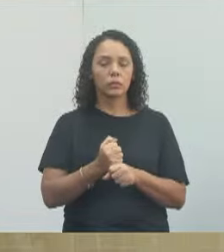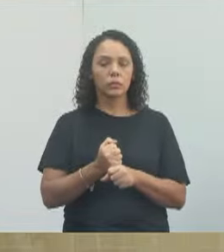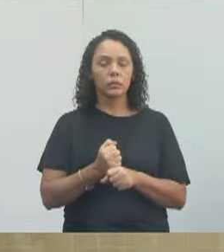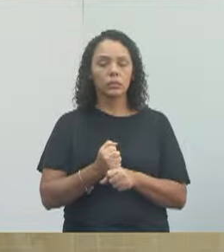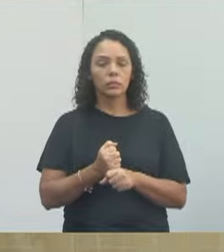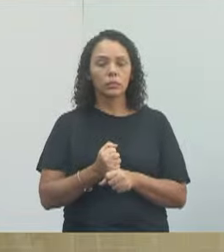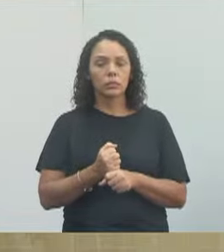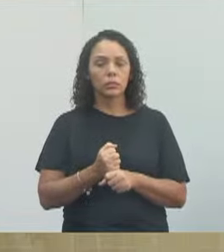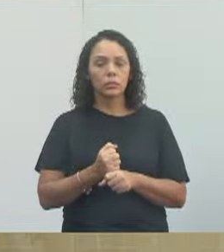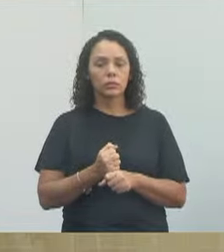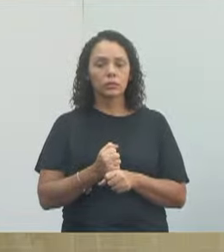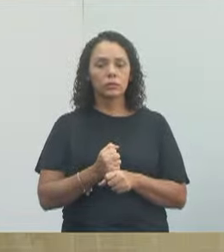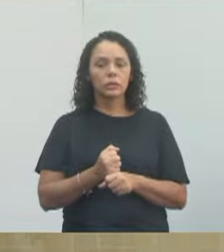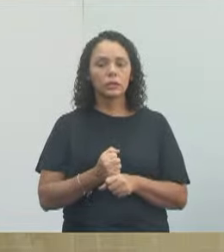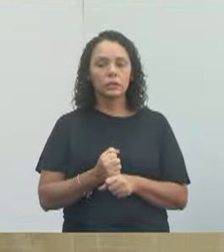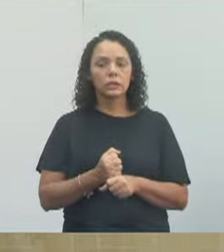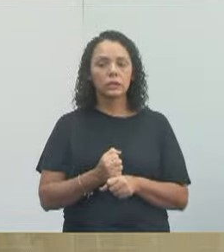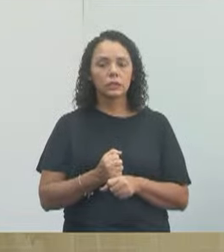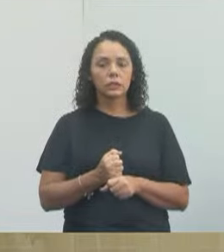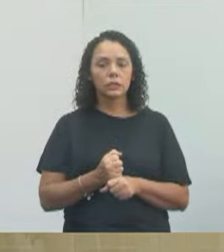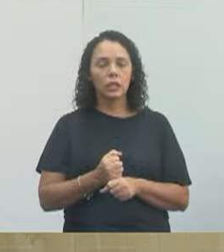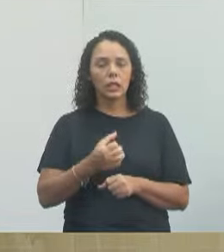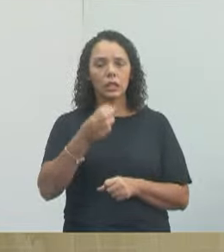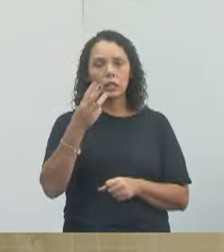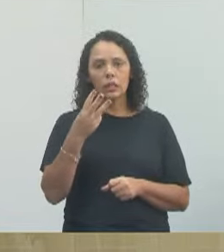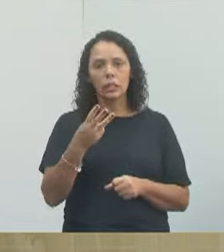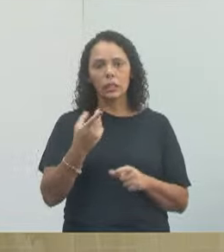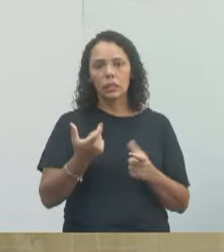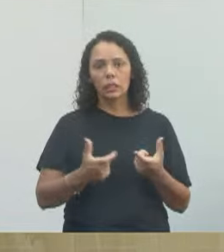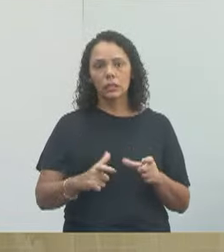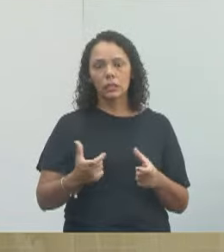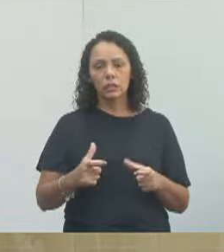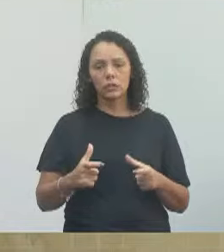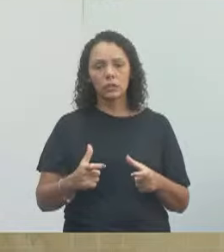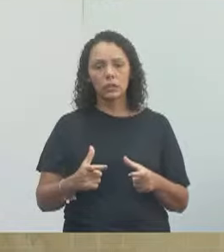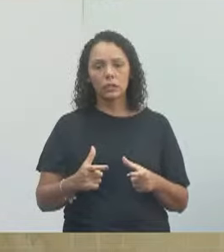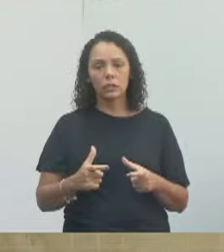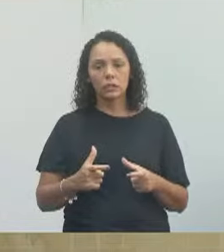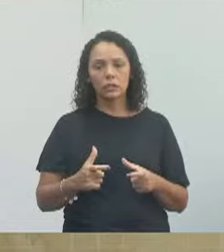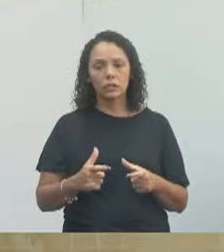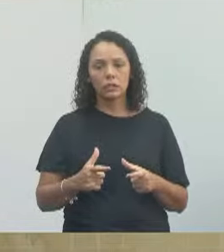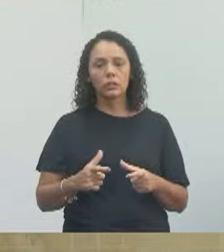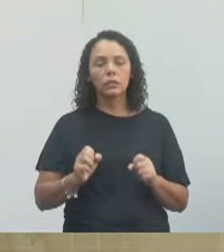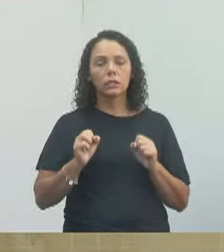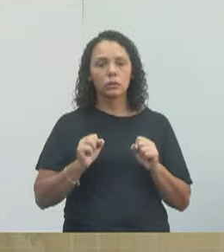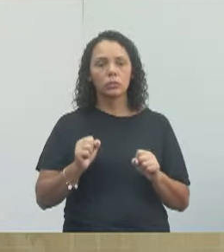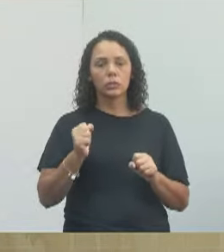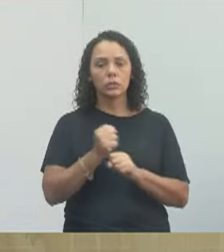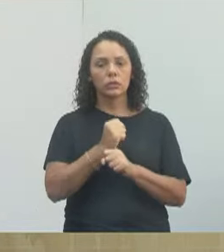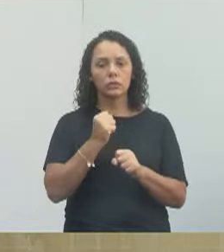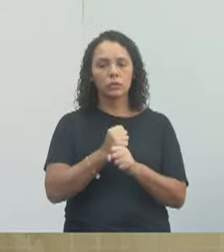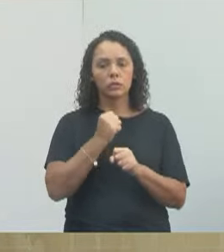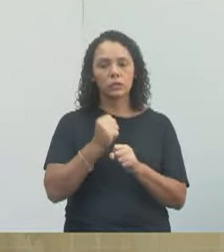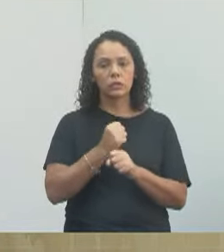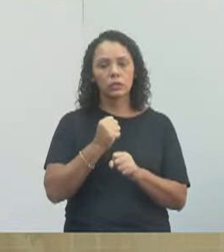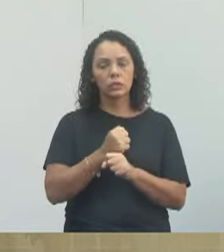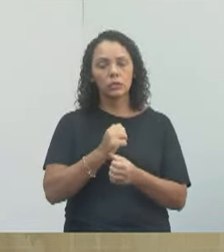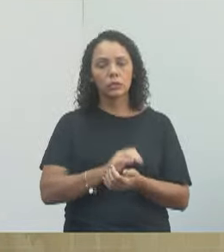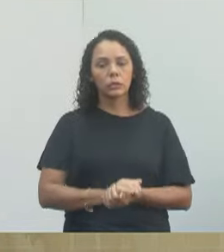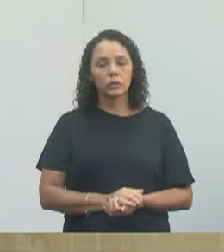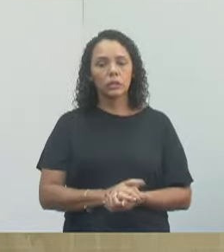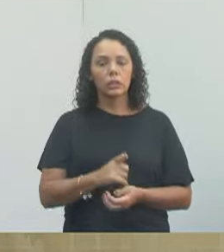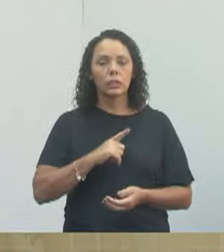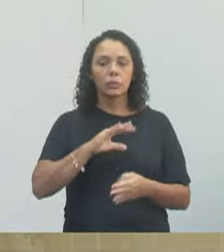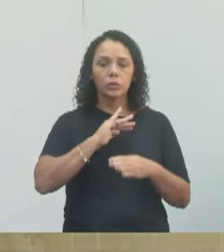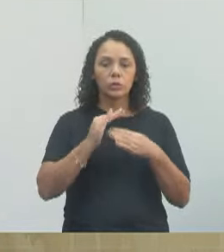averiguação pelo menos três três áreas que que comportem essas unidades a princípio temos